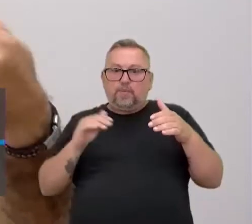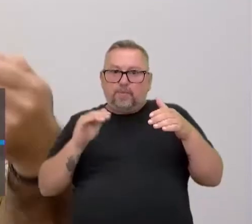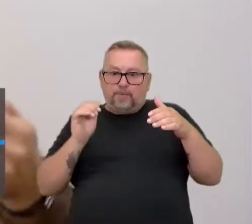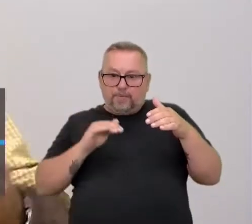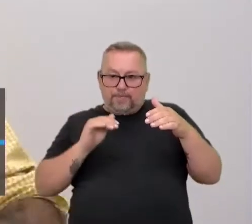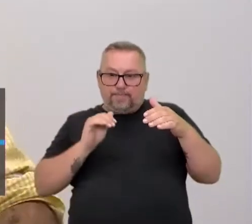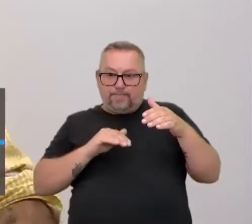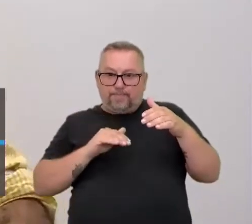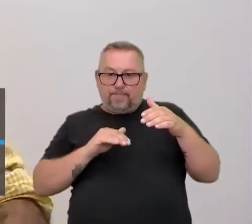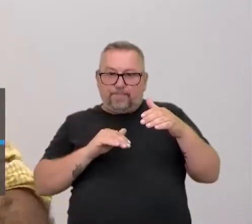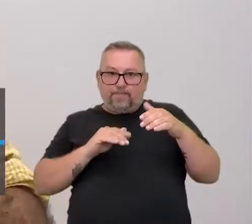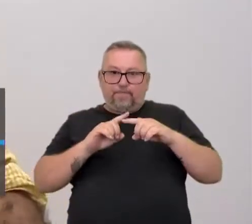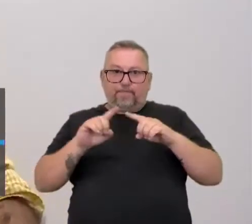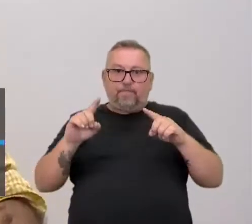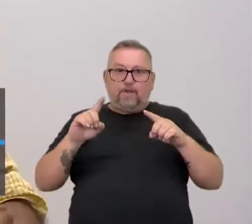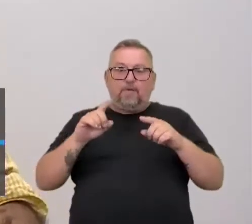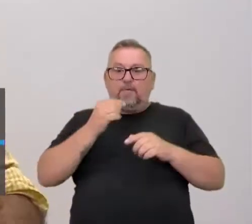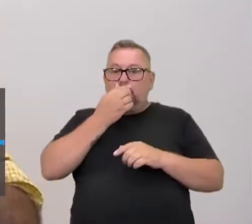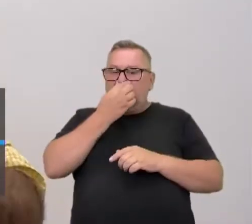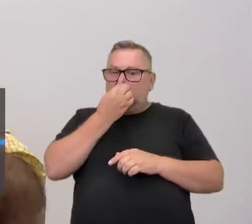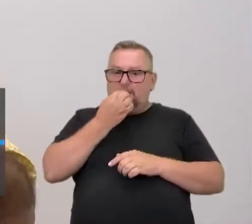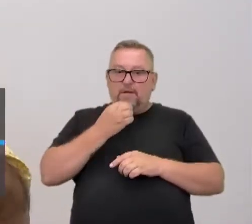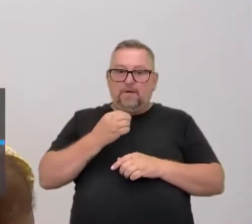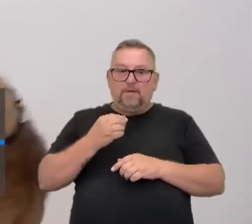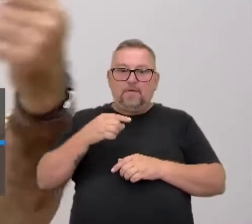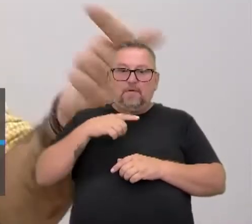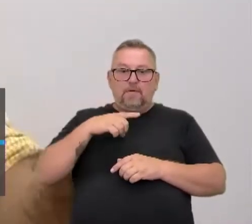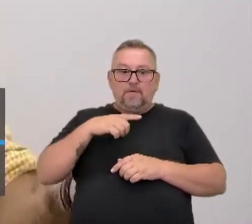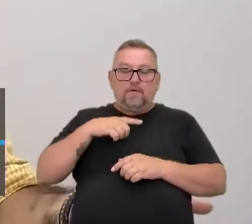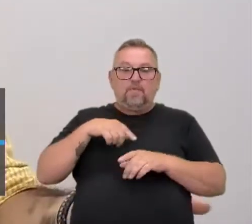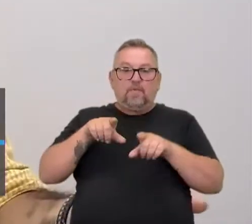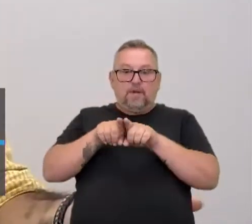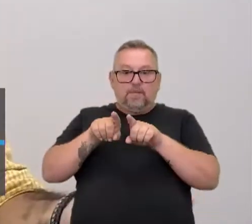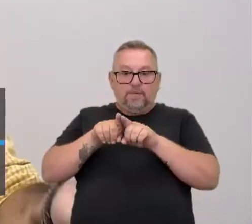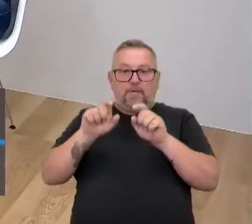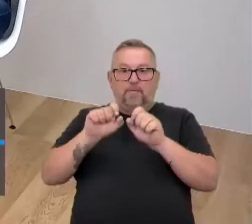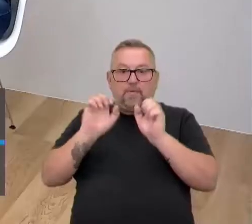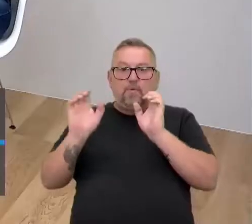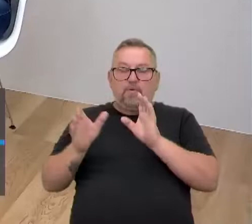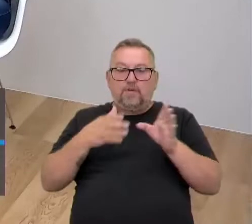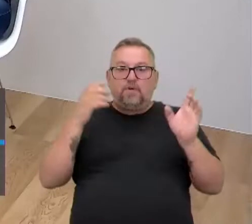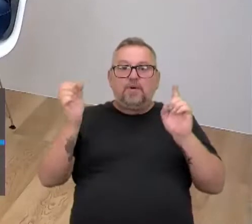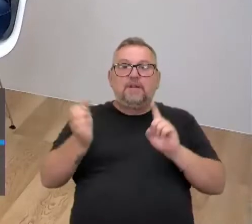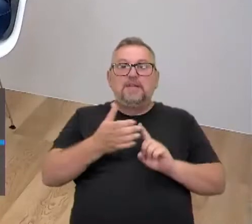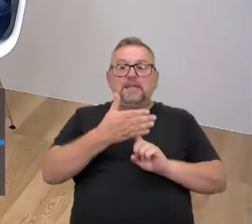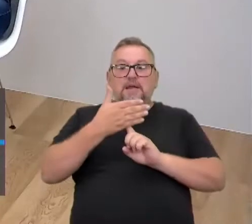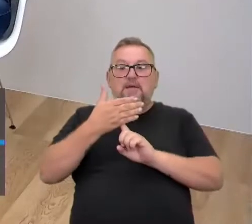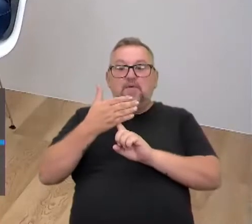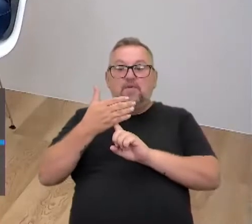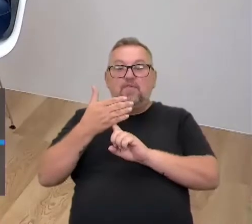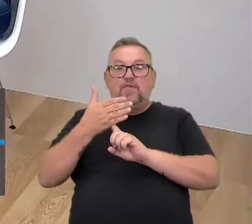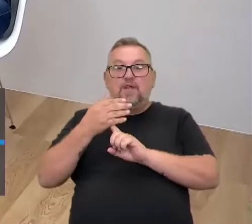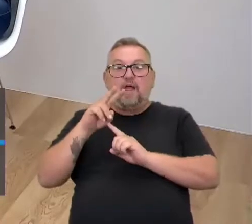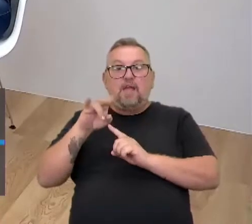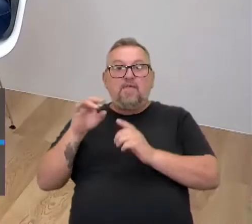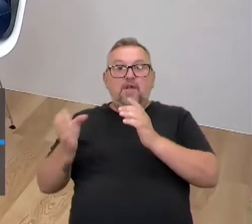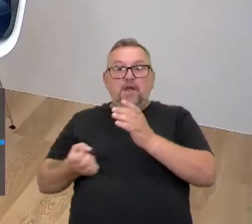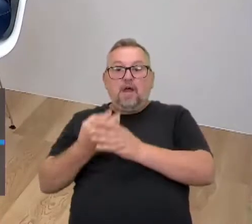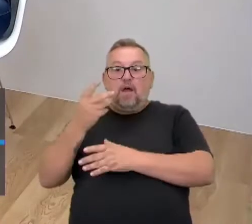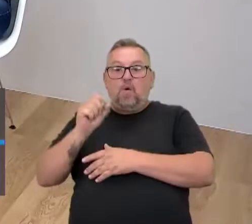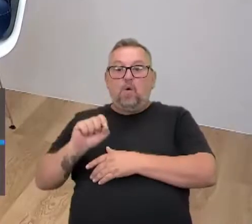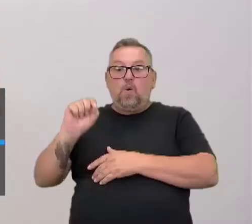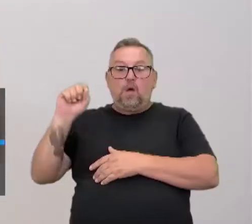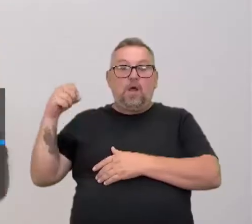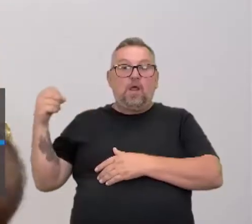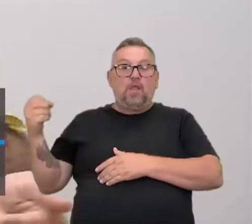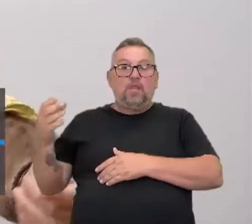relacionados principalmente ao armazenamento, eu estou também produzindo tecnologia que vai dar origem a